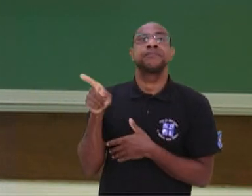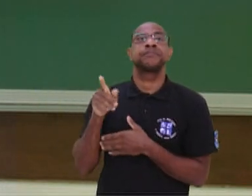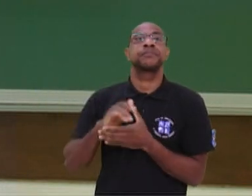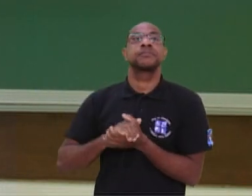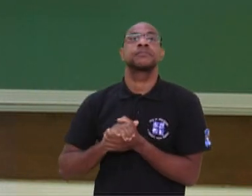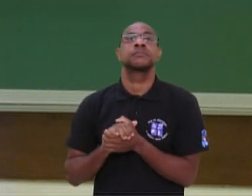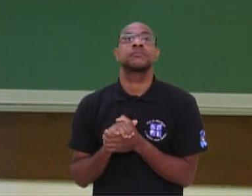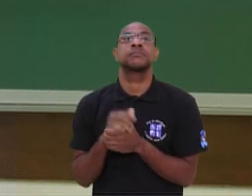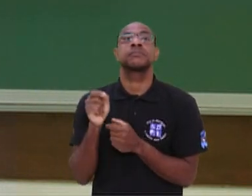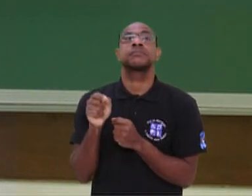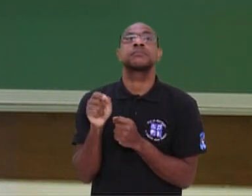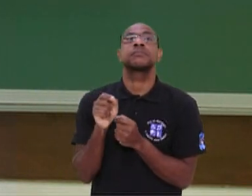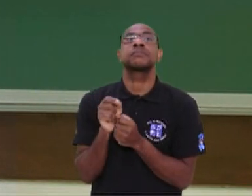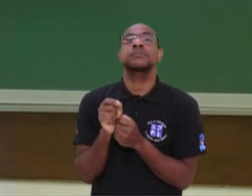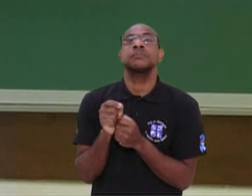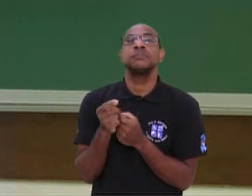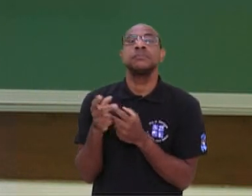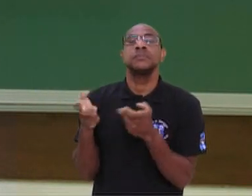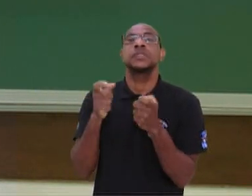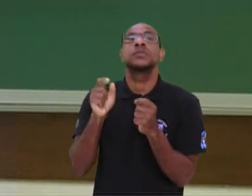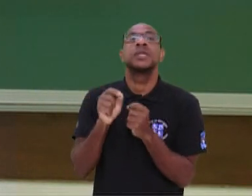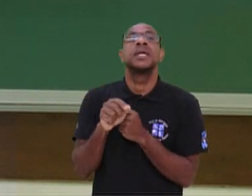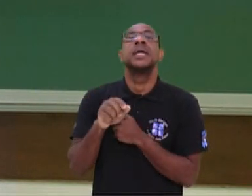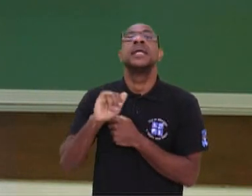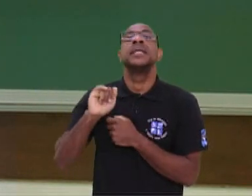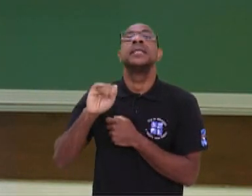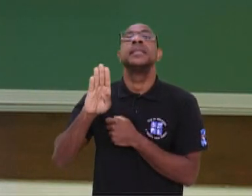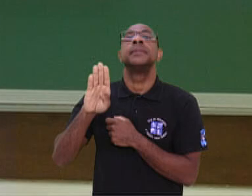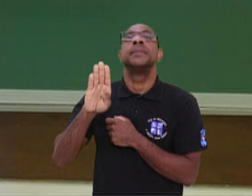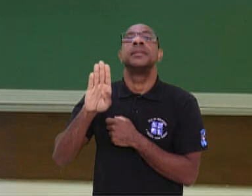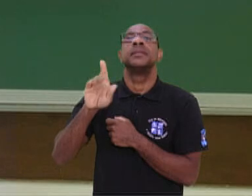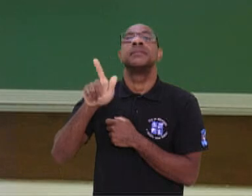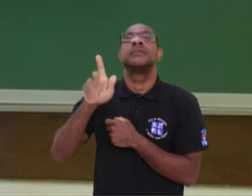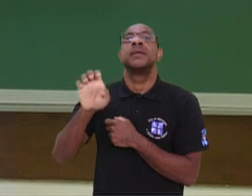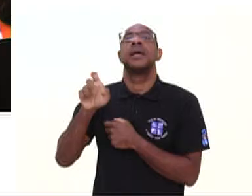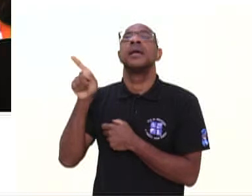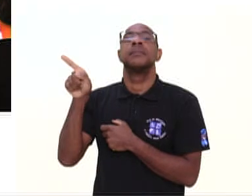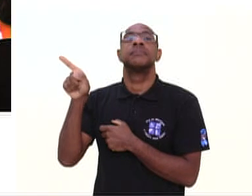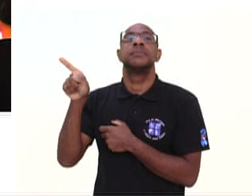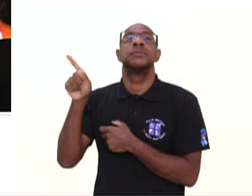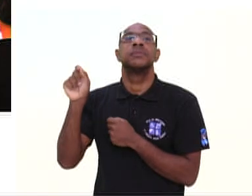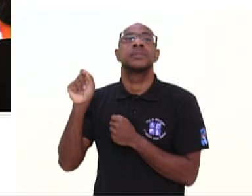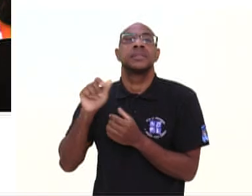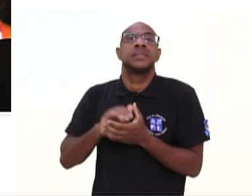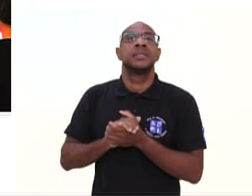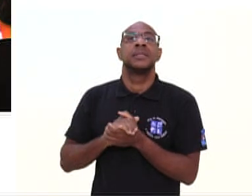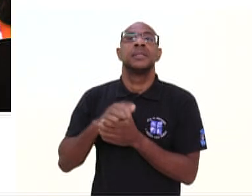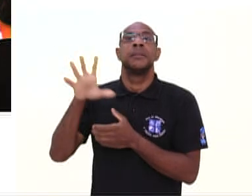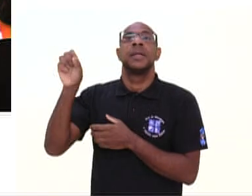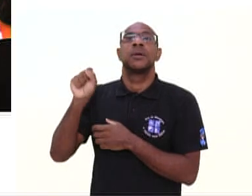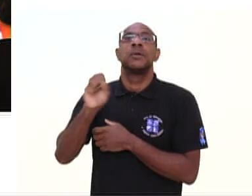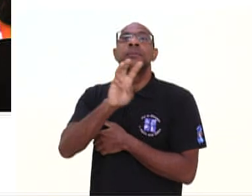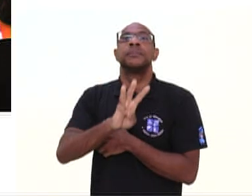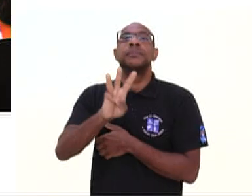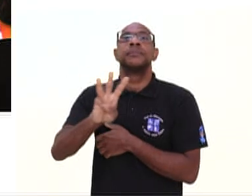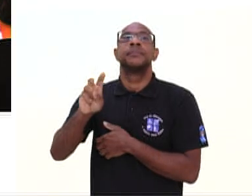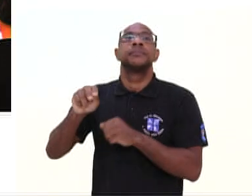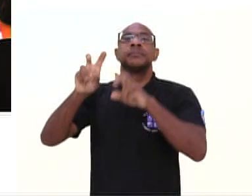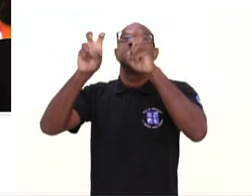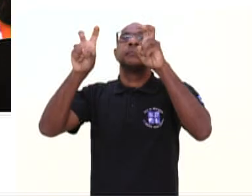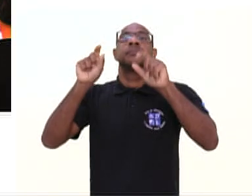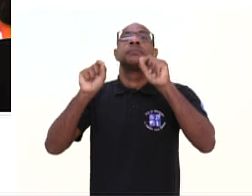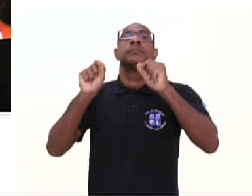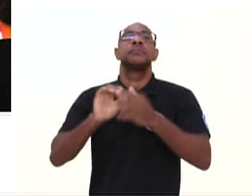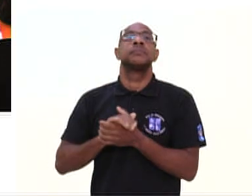infográficos também, eu retirei do IBGE, essa instituição respeitável, né? Tirei do site e o título da matéria